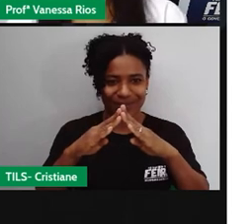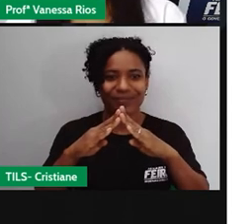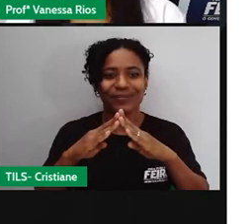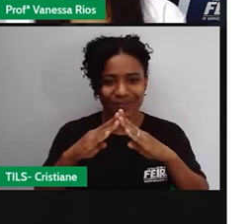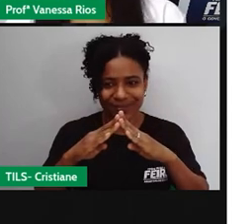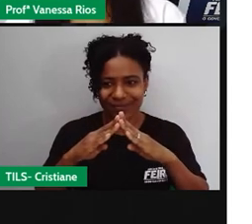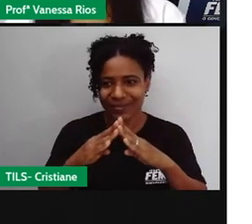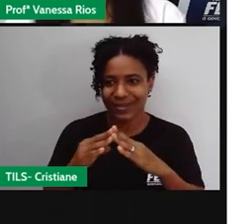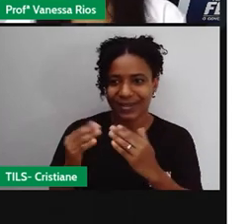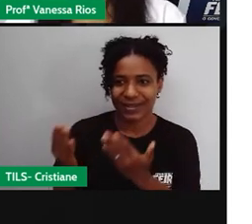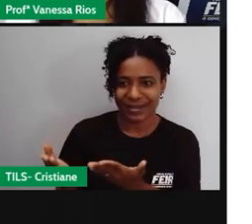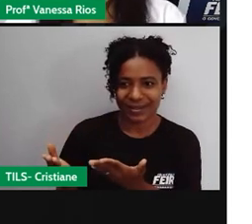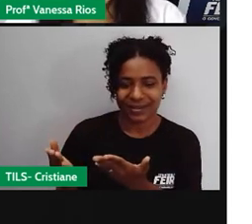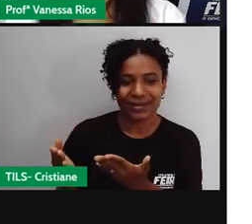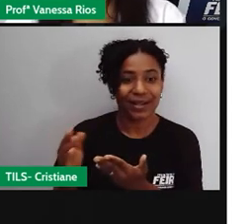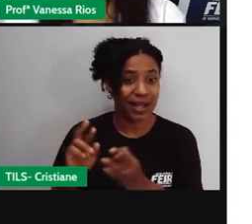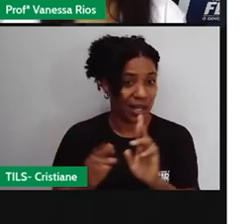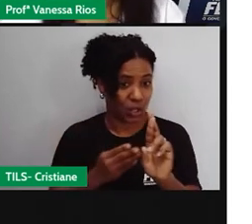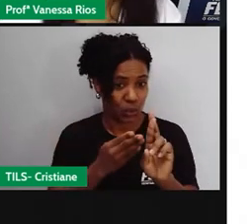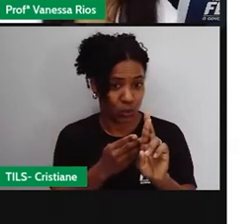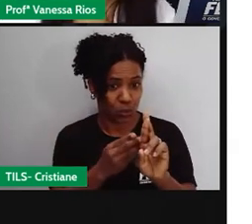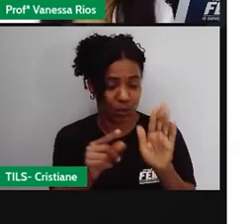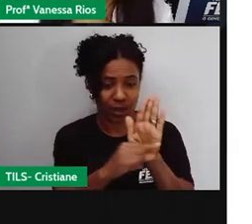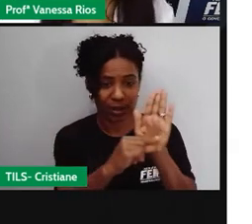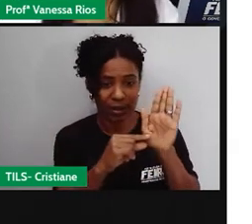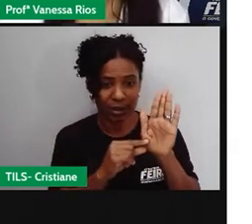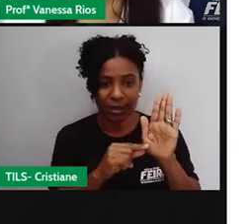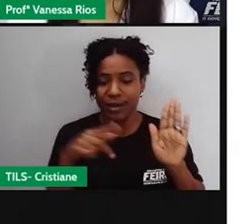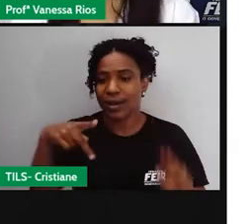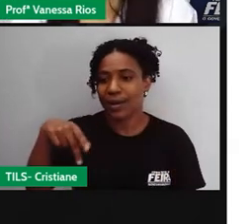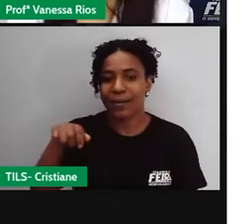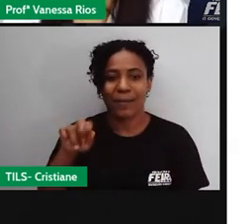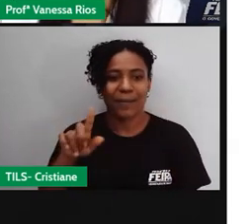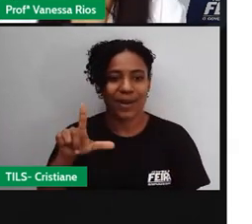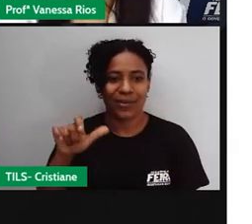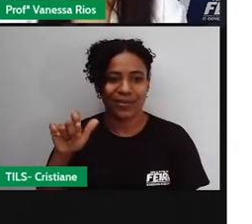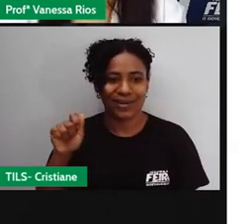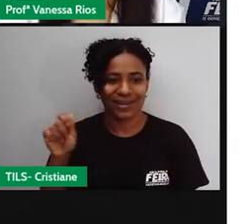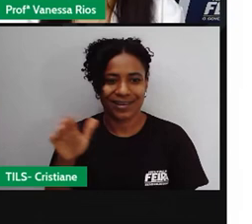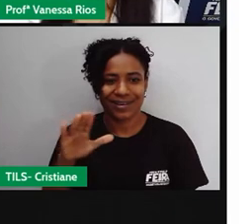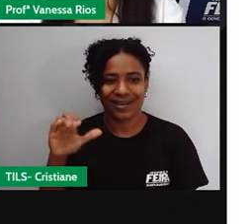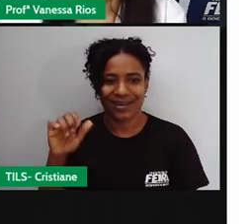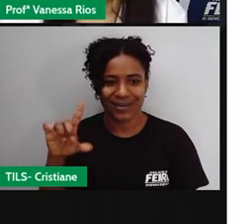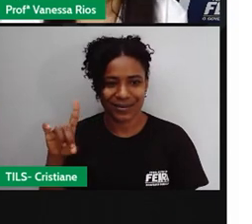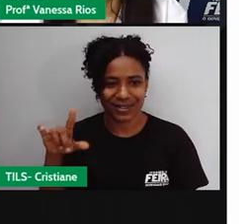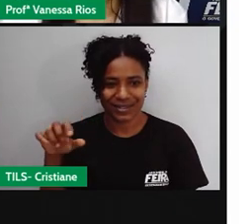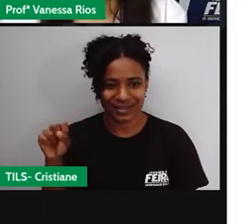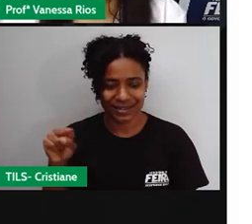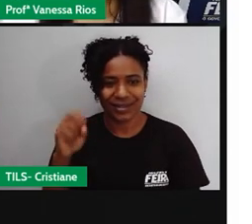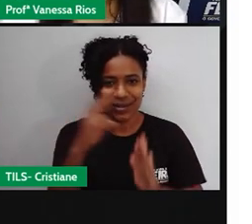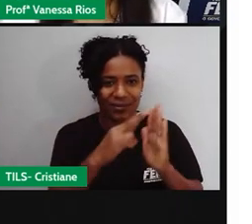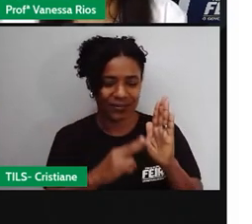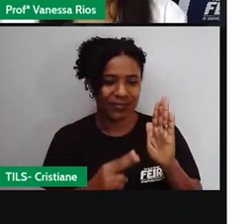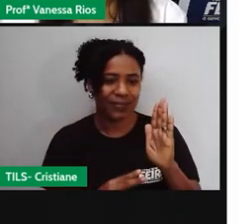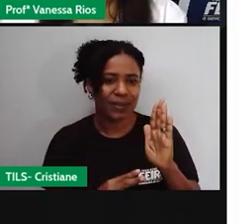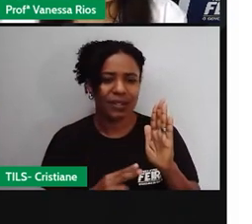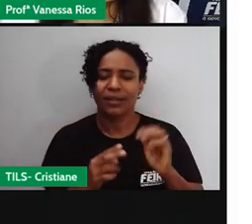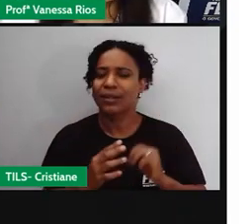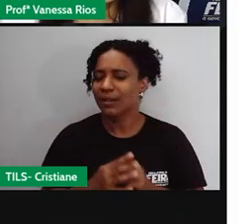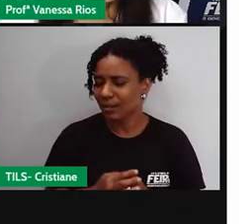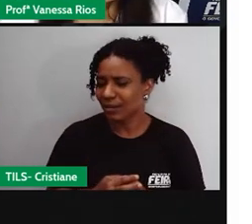Escrita aí por Paula Caldas. A prova vai fazer a leitura, aí vocês vão acompanhando junto comigo. O lugar onde